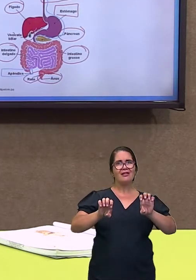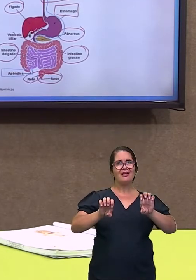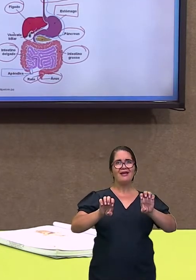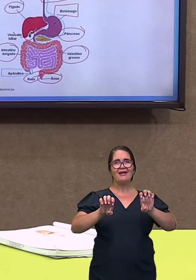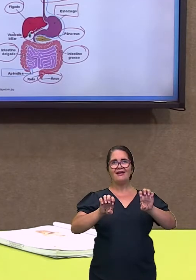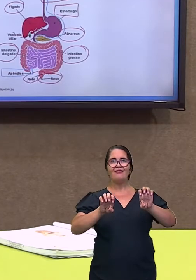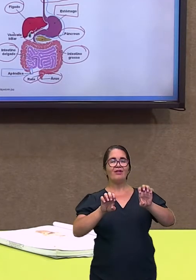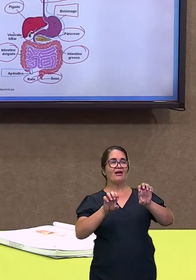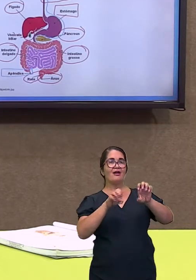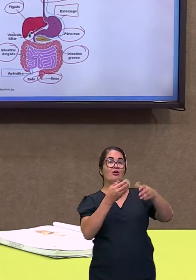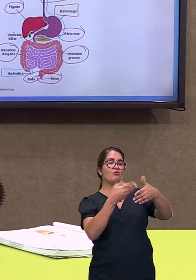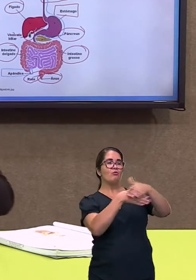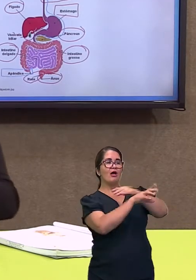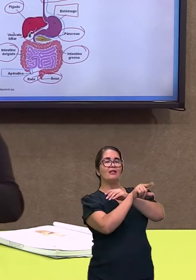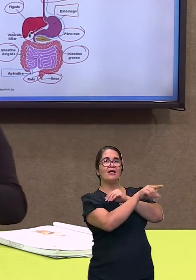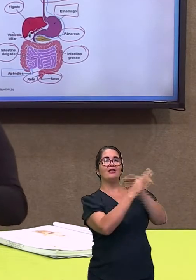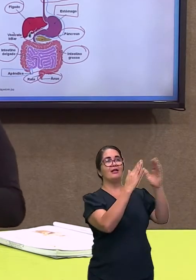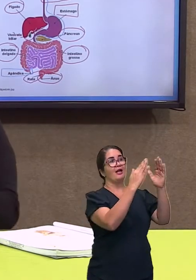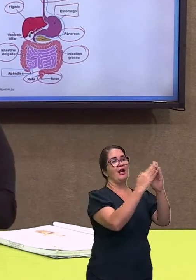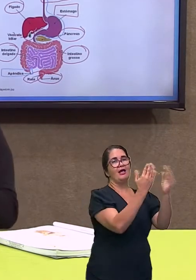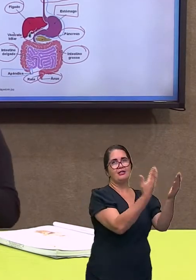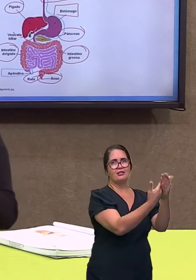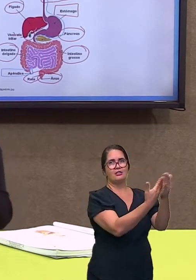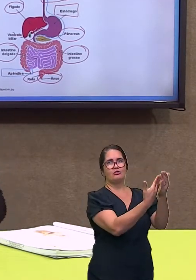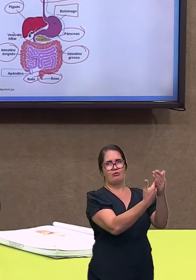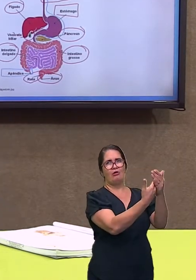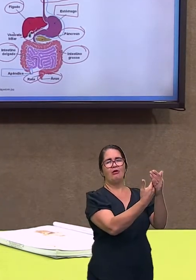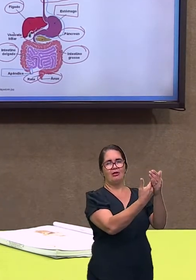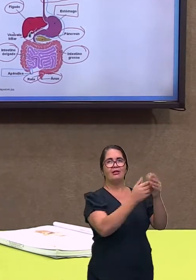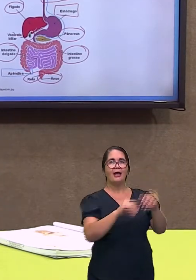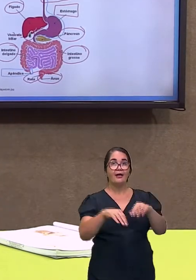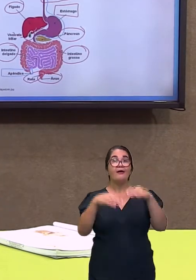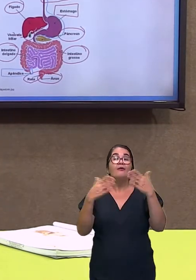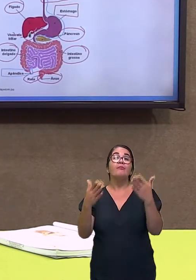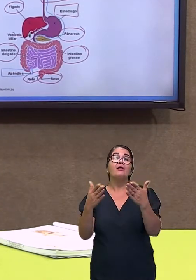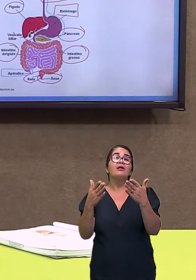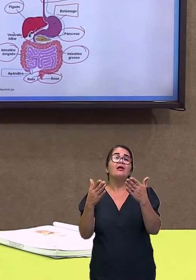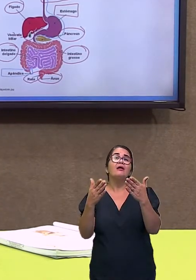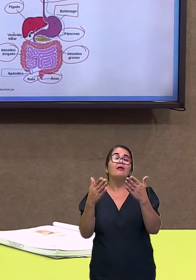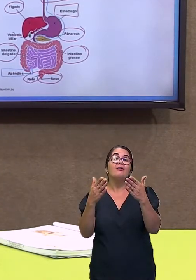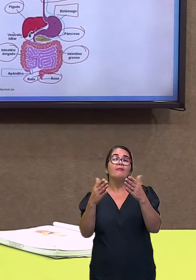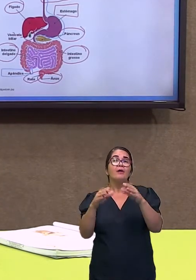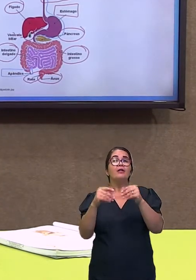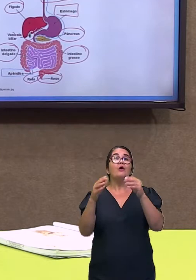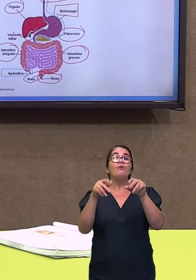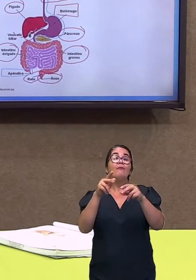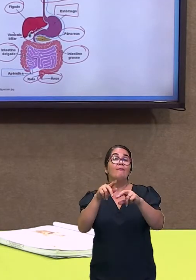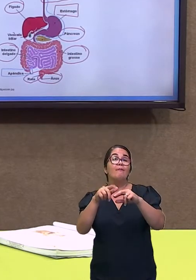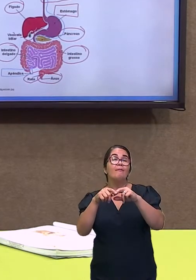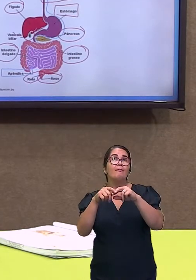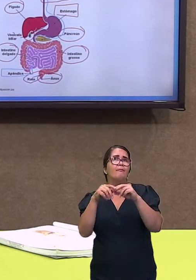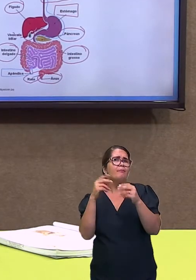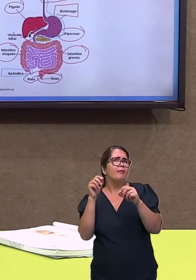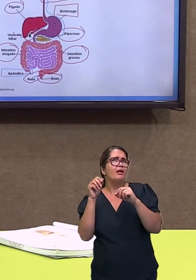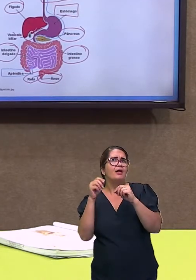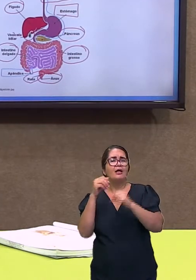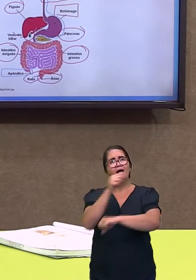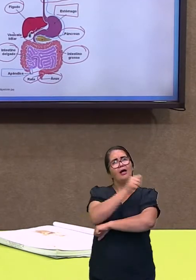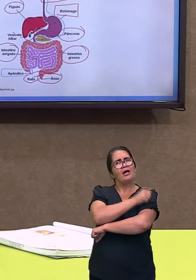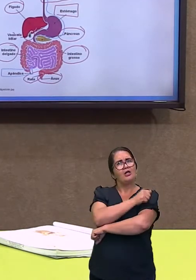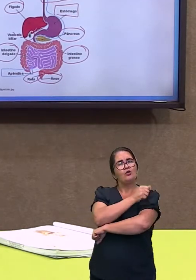né, não tiveram acesso de construção, mas que eles pudessem estar usando